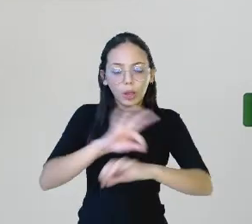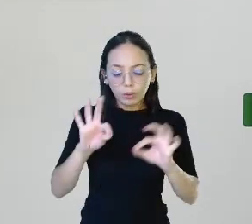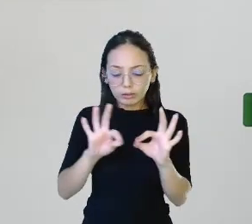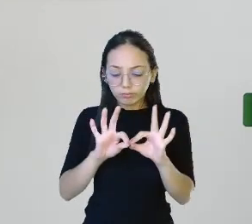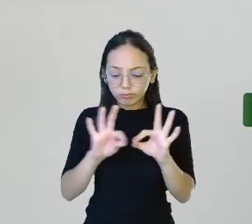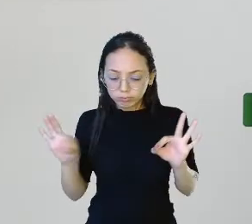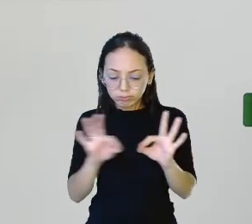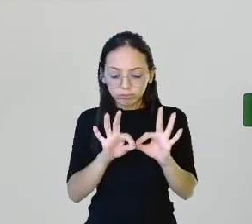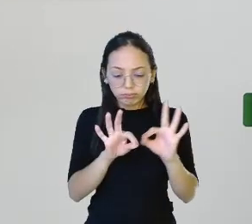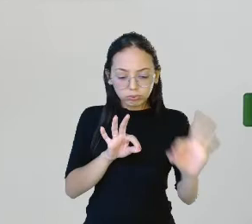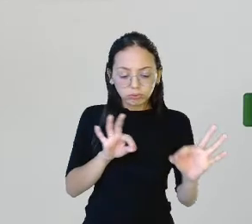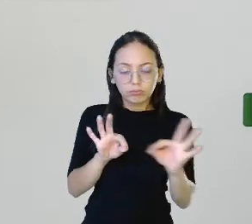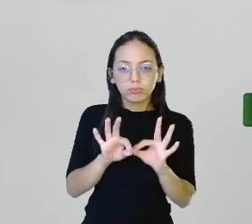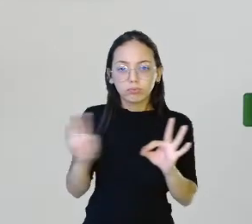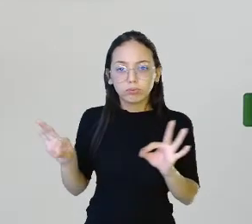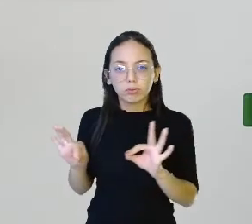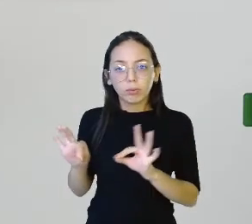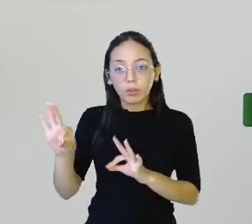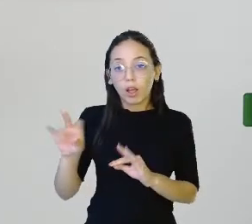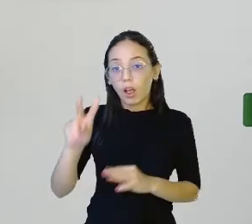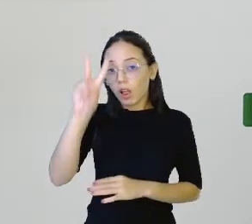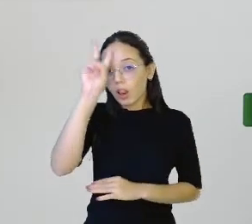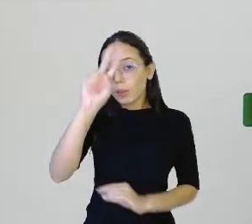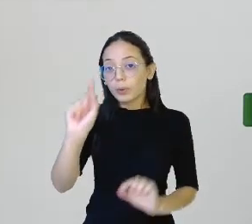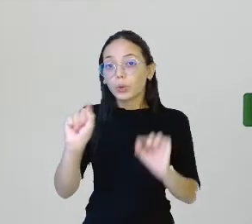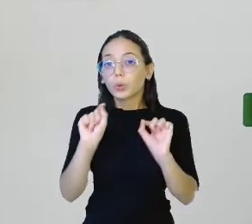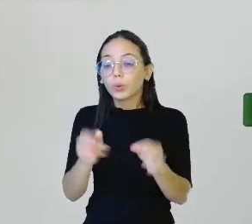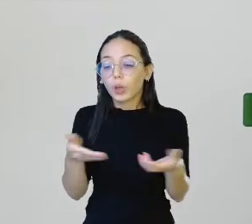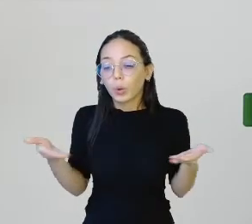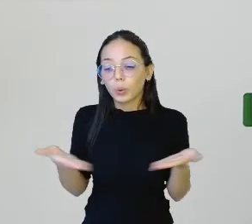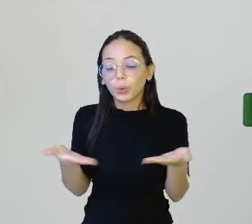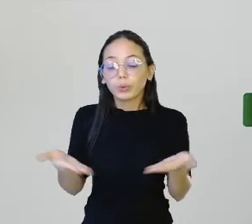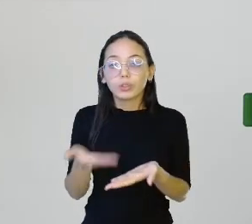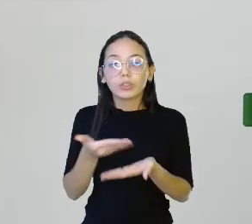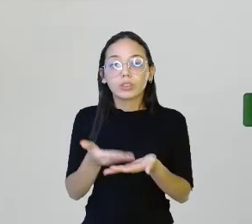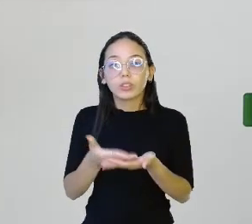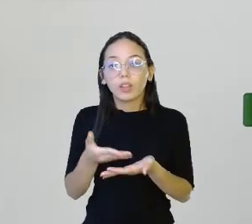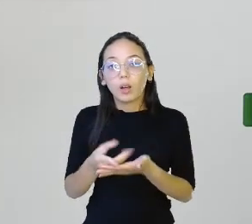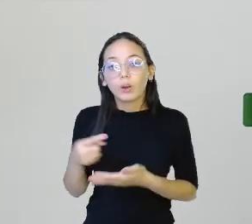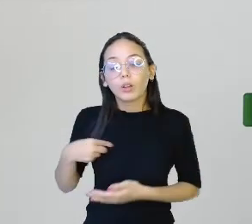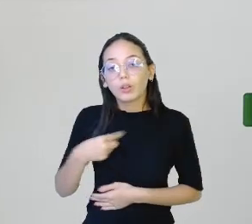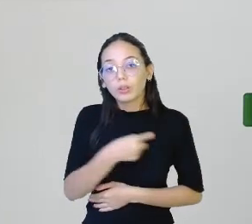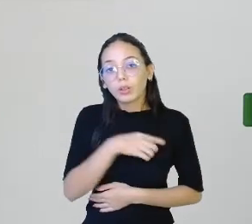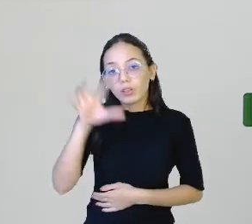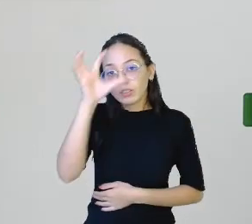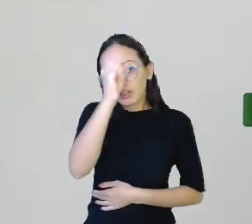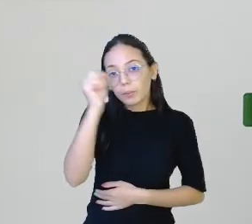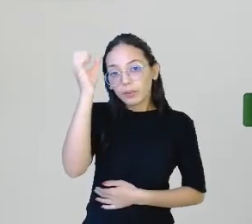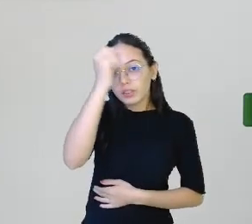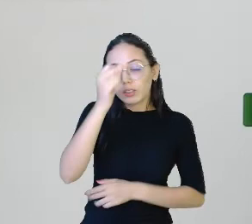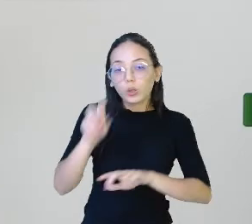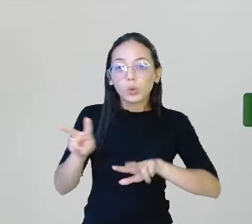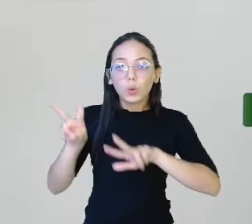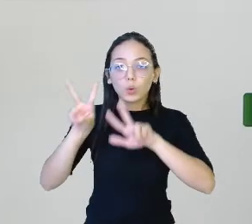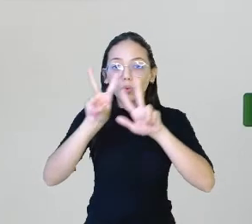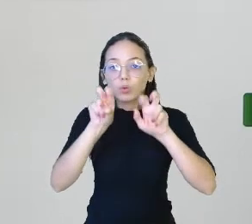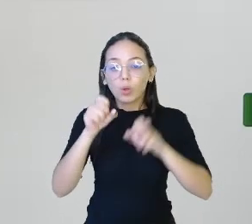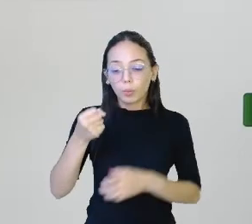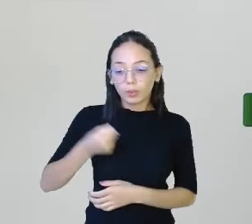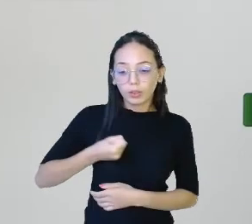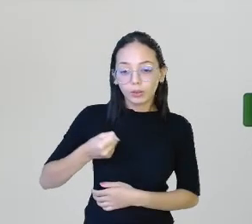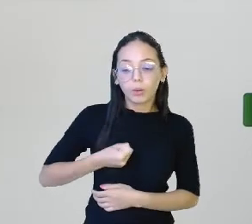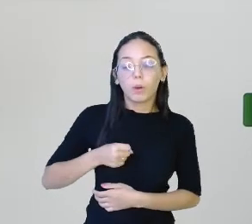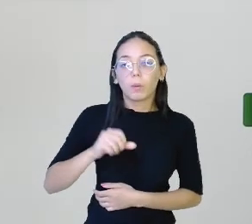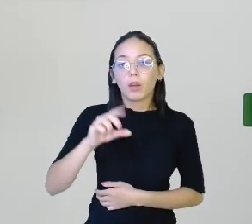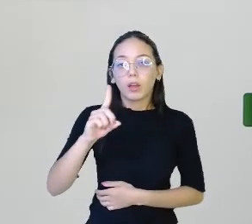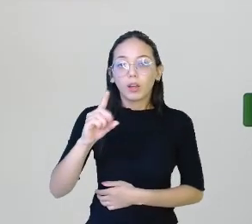faça essa medição. Só lembrando, hoje na nossa aula, a gente aprendeu um pouco sobre números decimais,